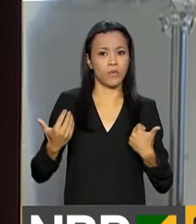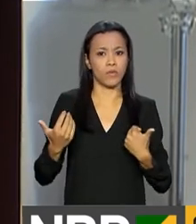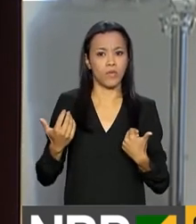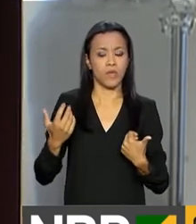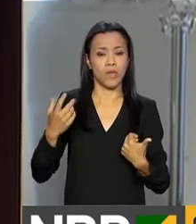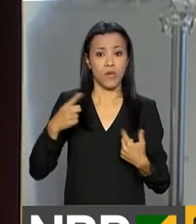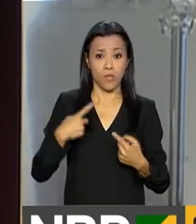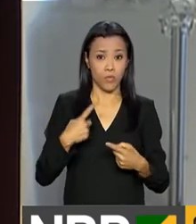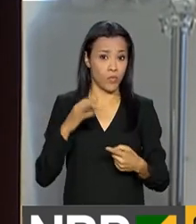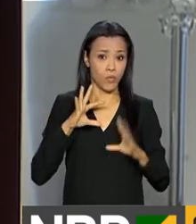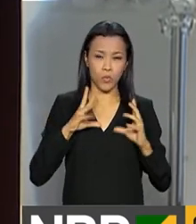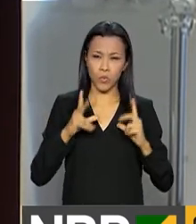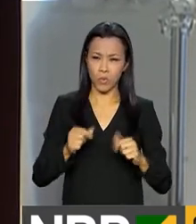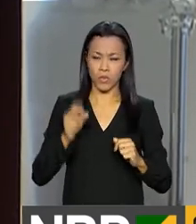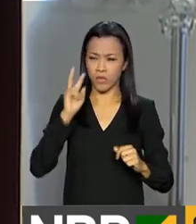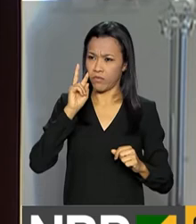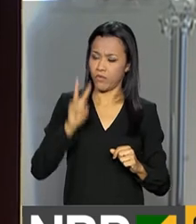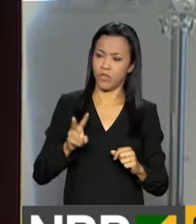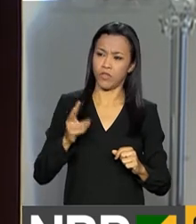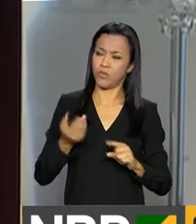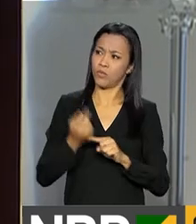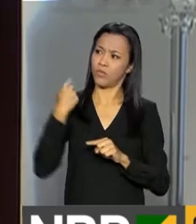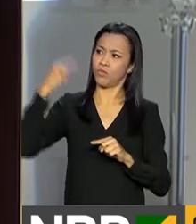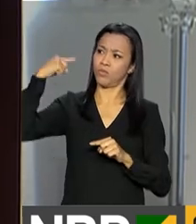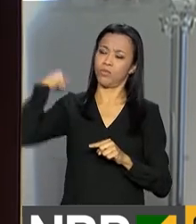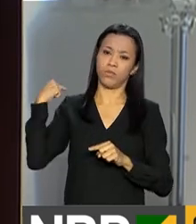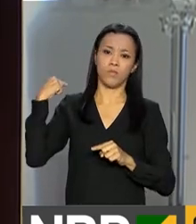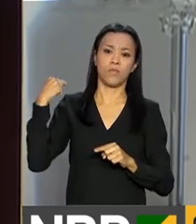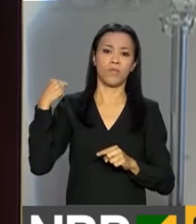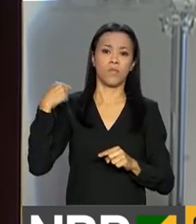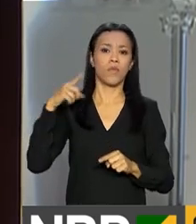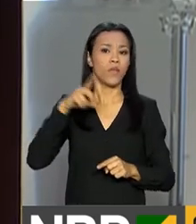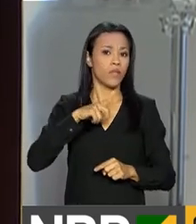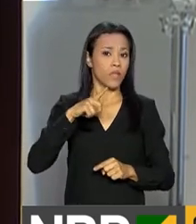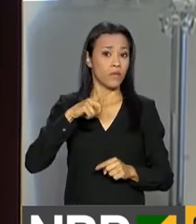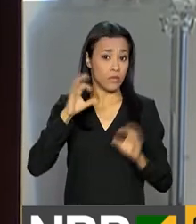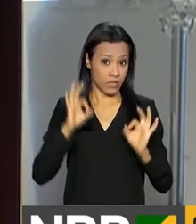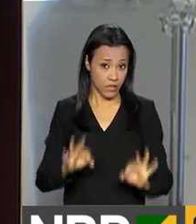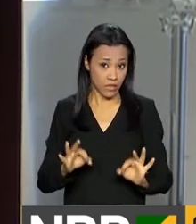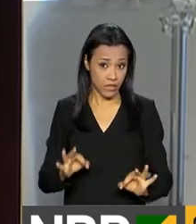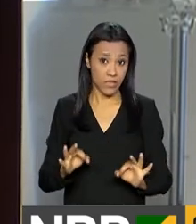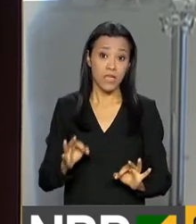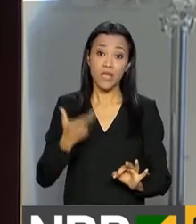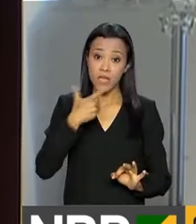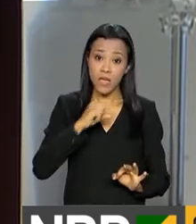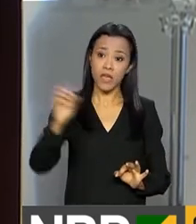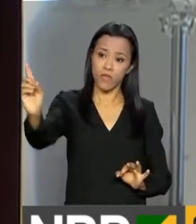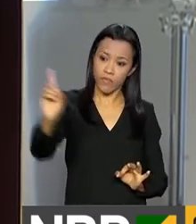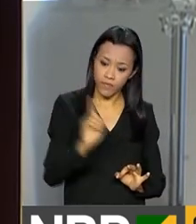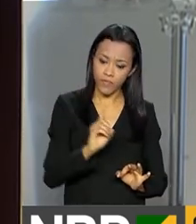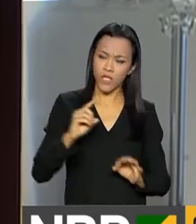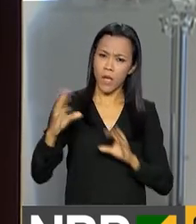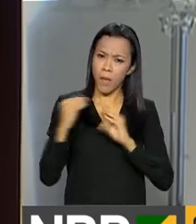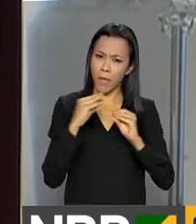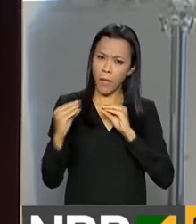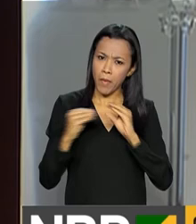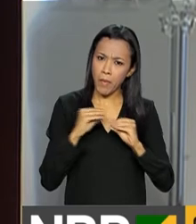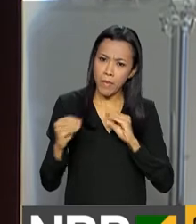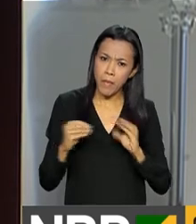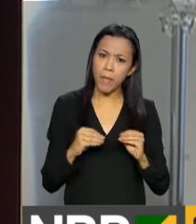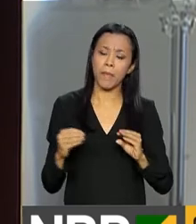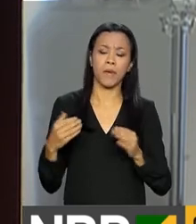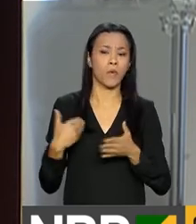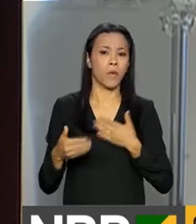tudo que a gente tem visto nos últimos anos, mas eu tenho certeza que aqueles que foram discutir na Câmara dos Deputados qualquer tipo de